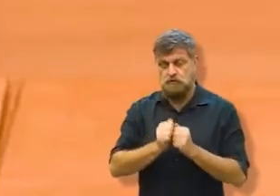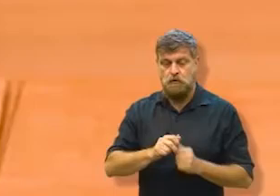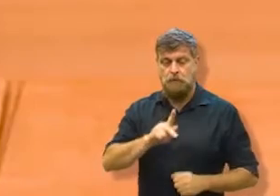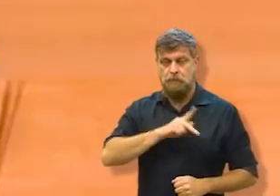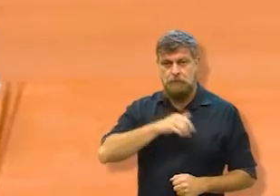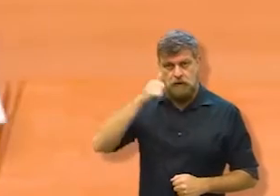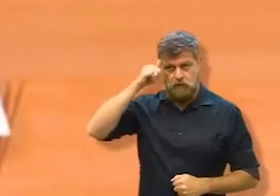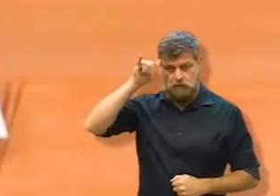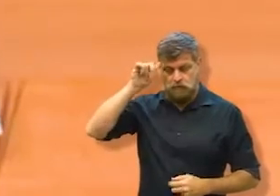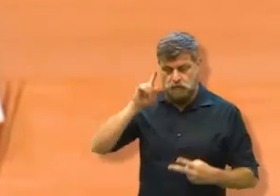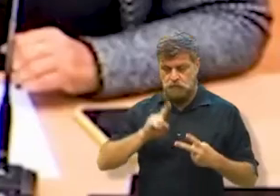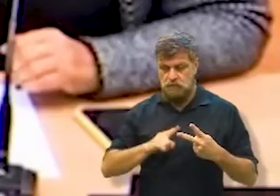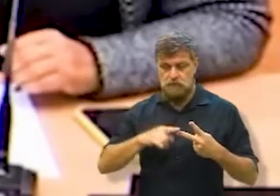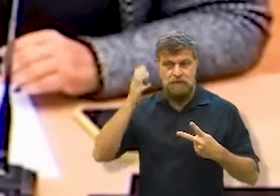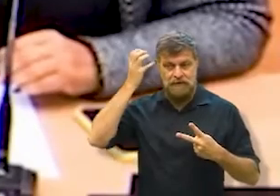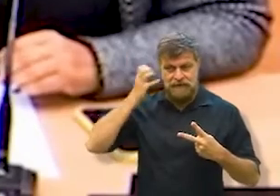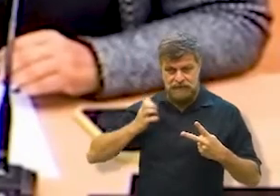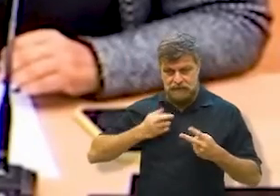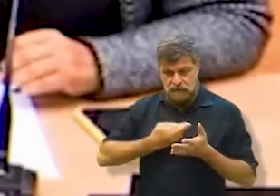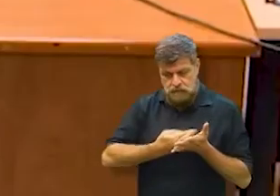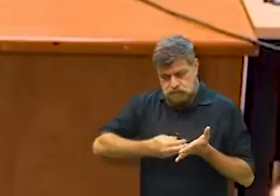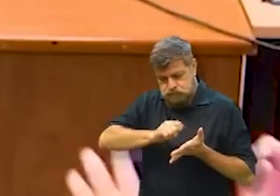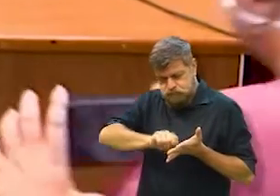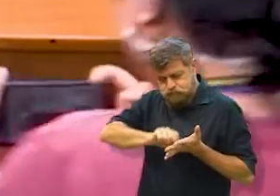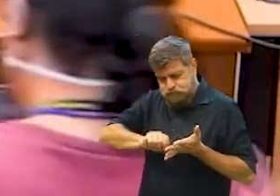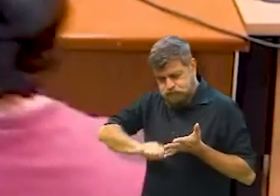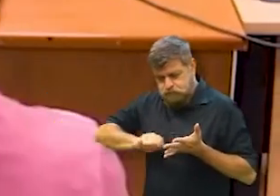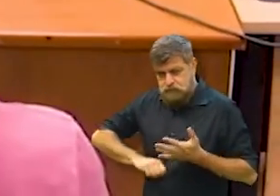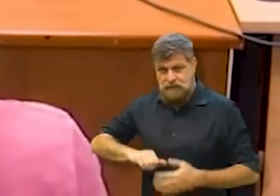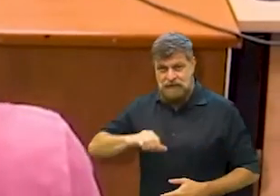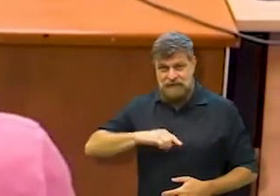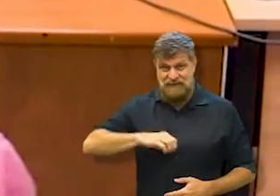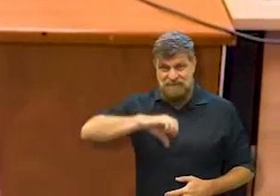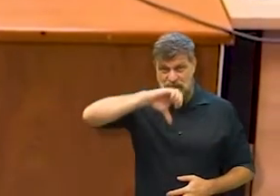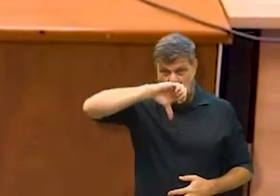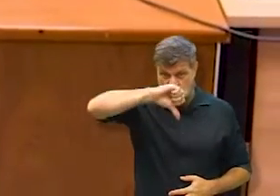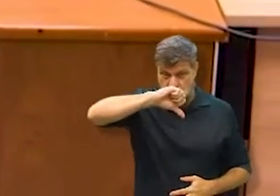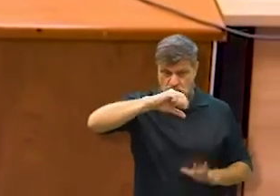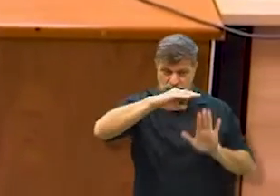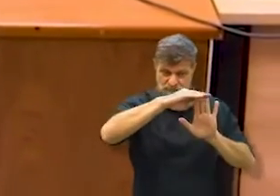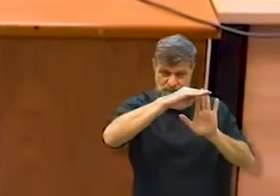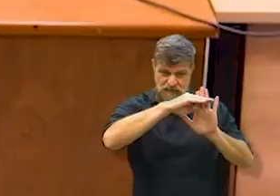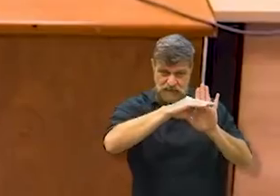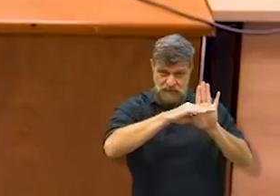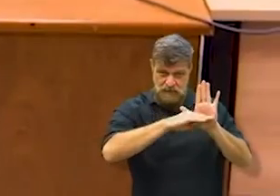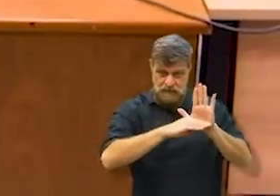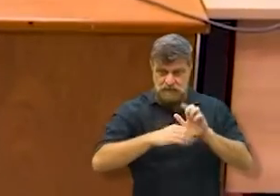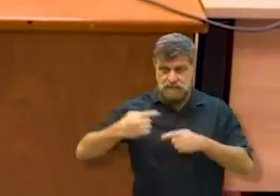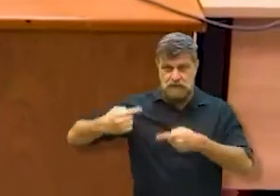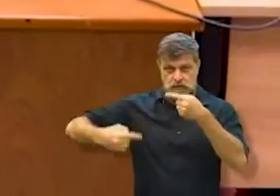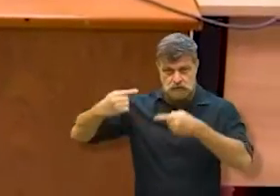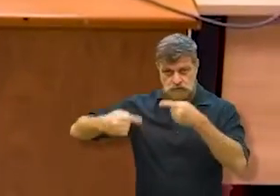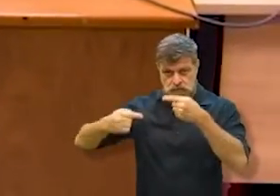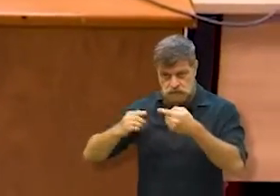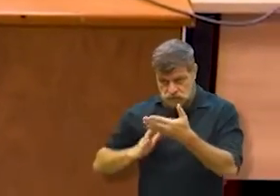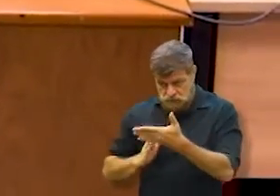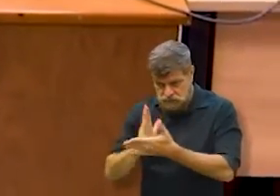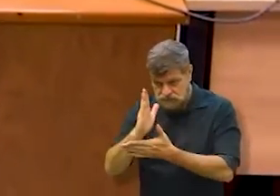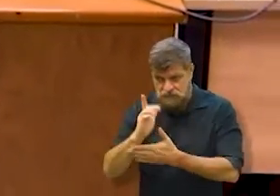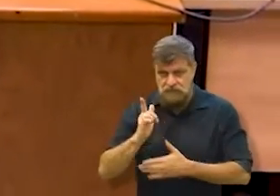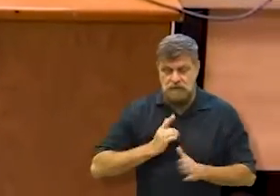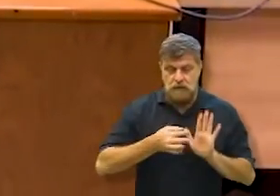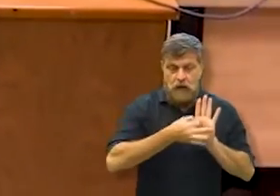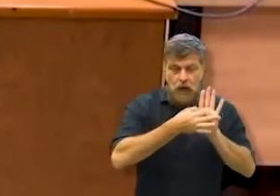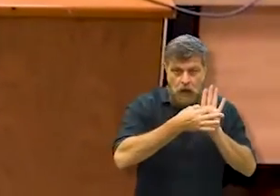os relatores Paulo Búfalo e Guida Calisto. A pauta teve 9 itens para serem discutidos e aprovados,